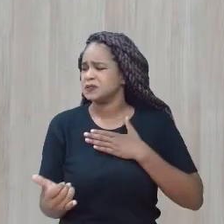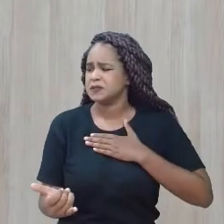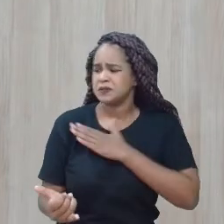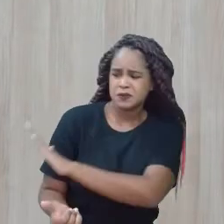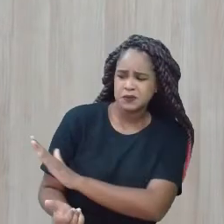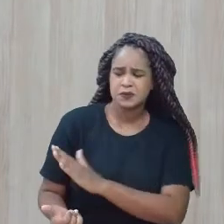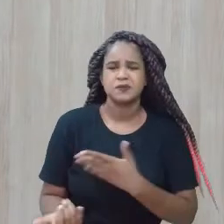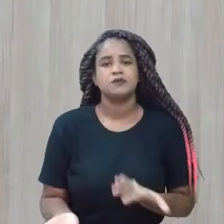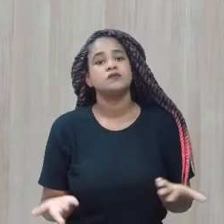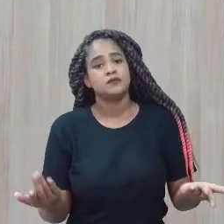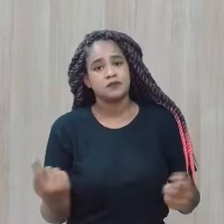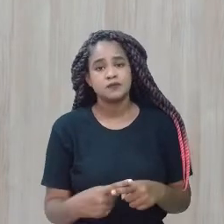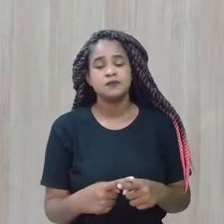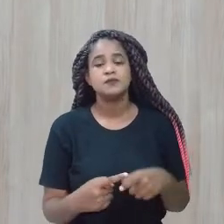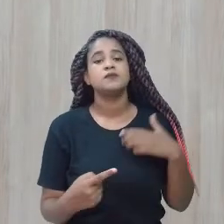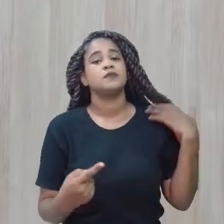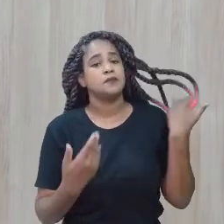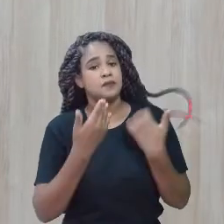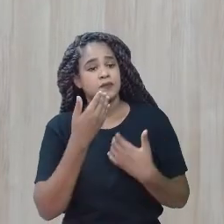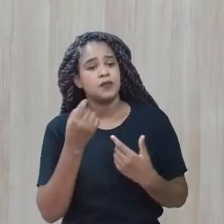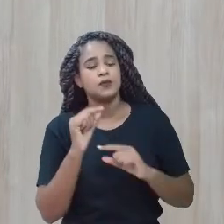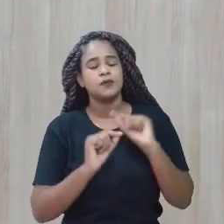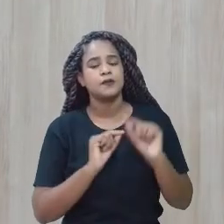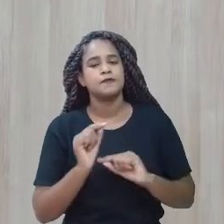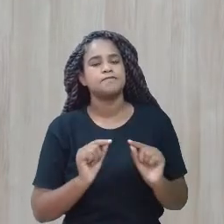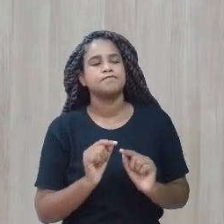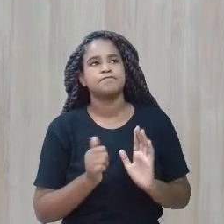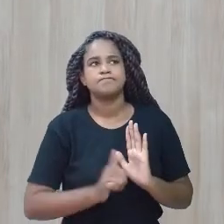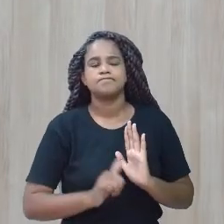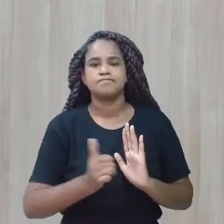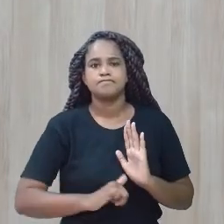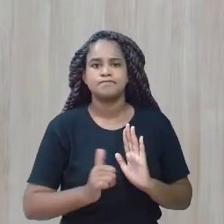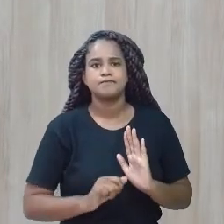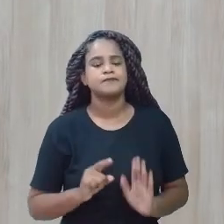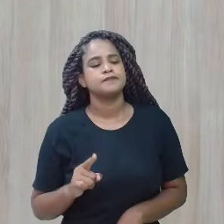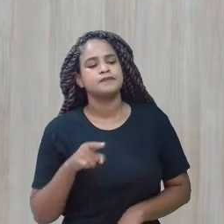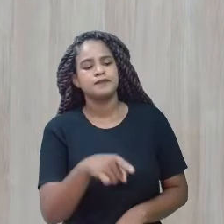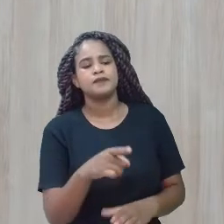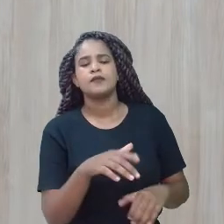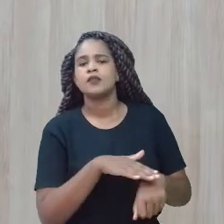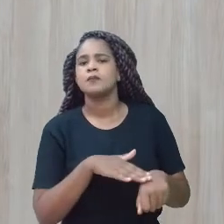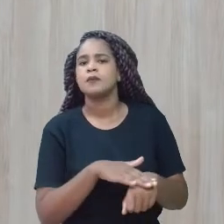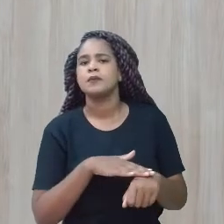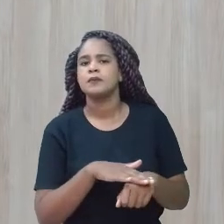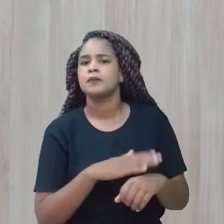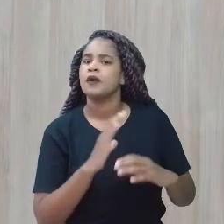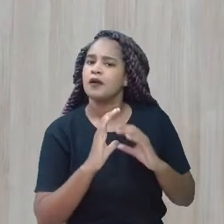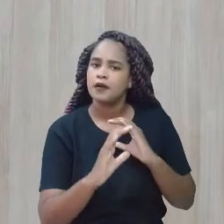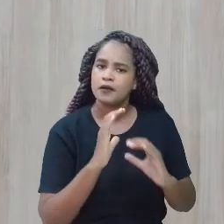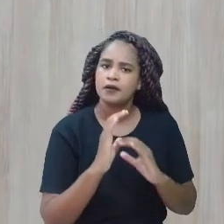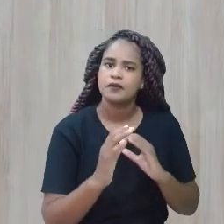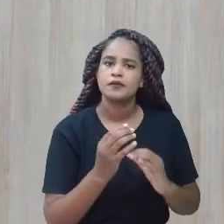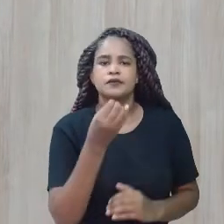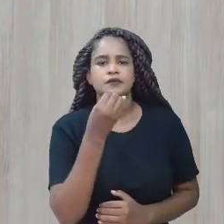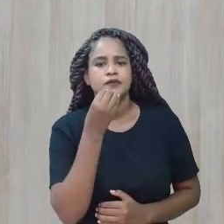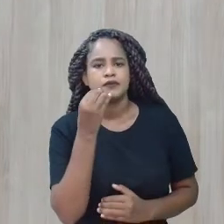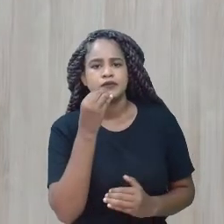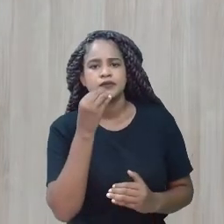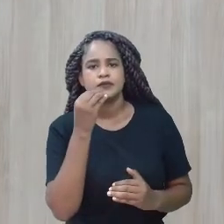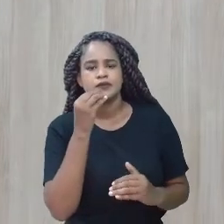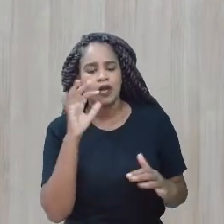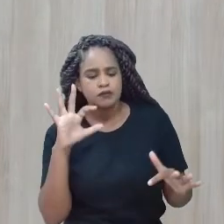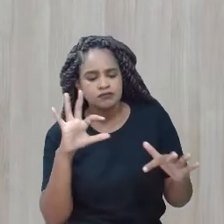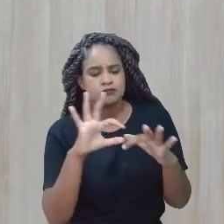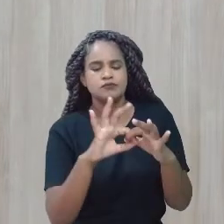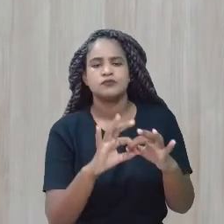que tal, não é? Rever, não é? Ir lá e conversar, não é? Se refazer com